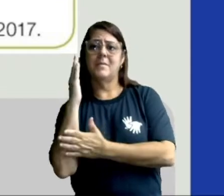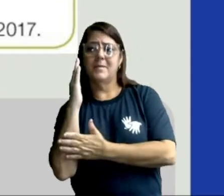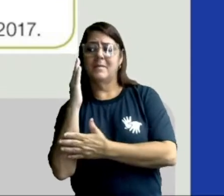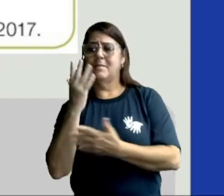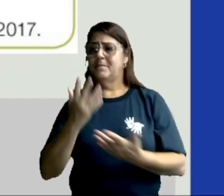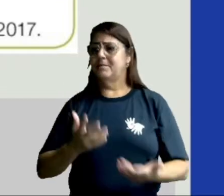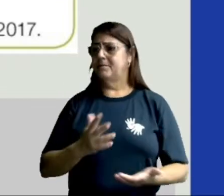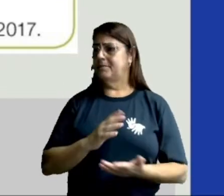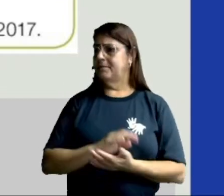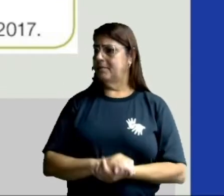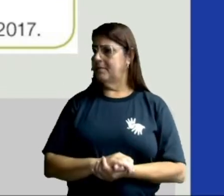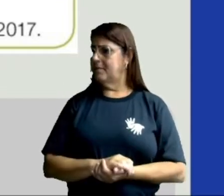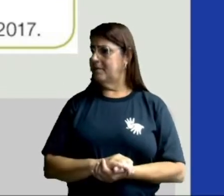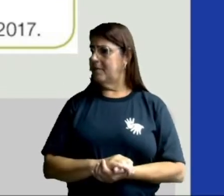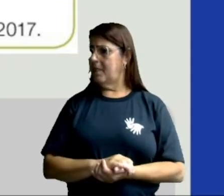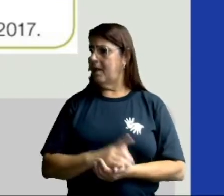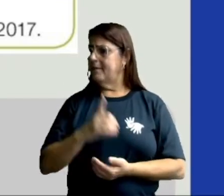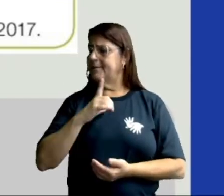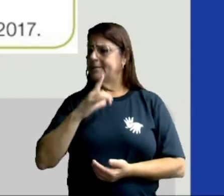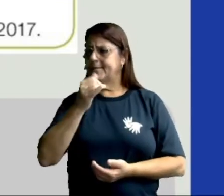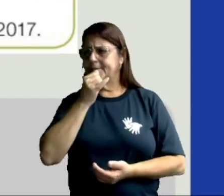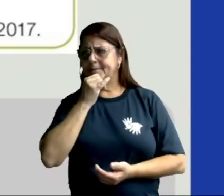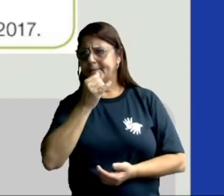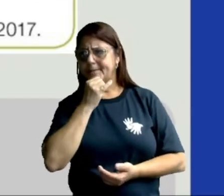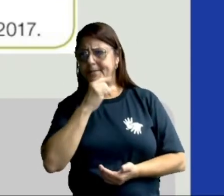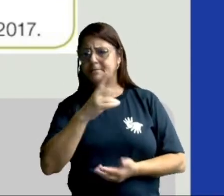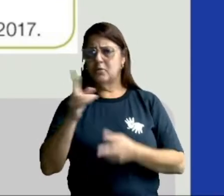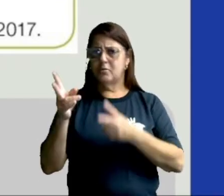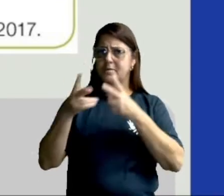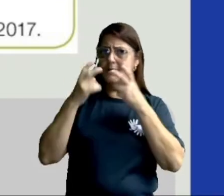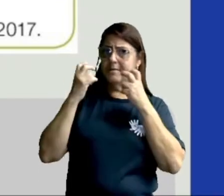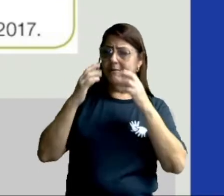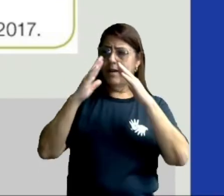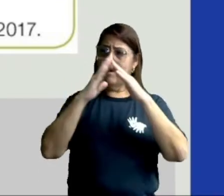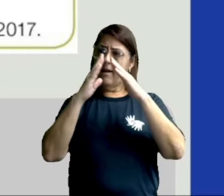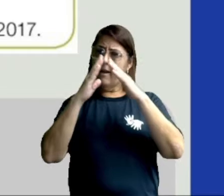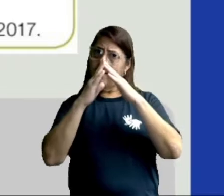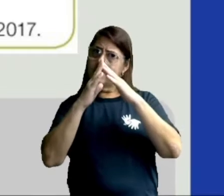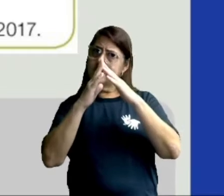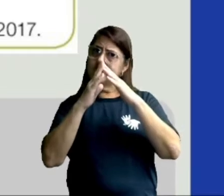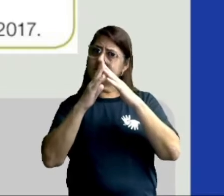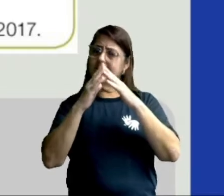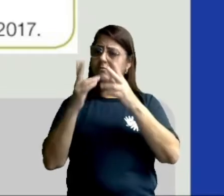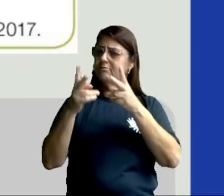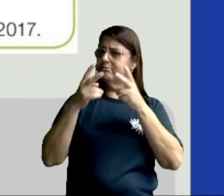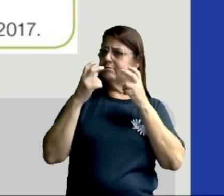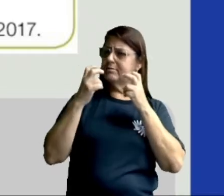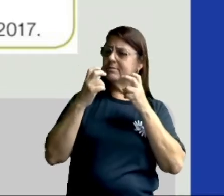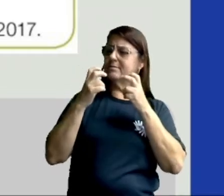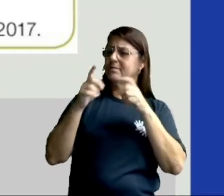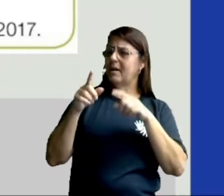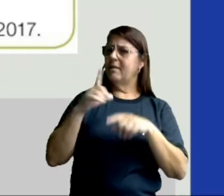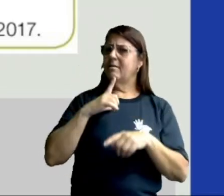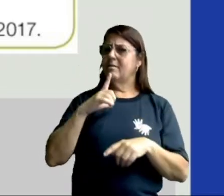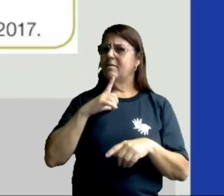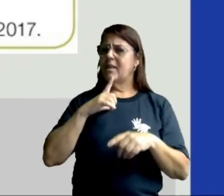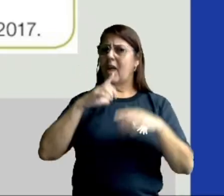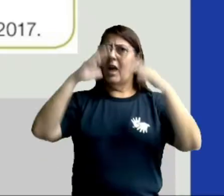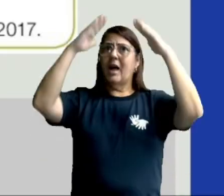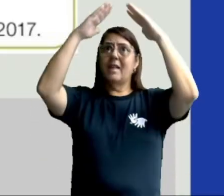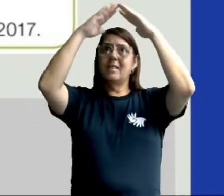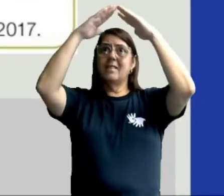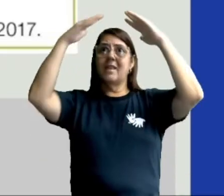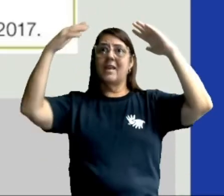da madeira, tá certo? Outro exemplo também que se a gente observar essa casa daí, a gente vai ver que o